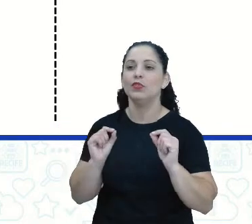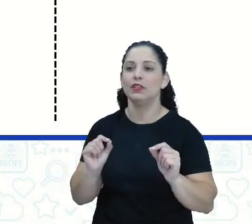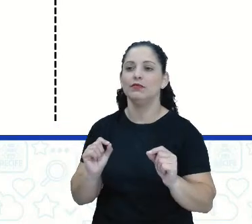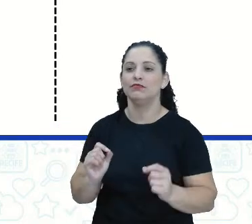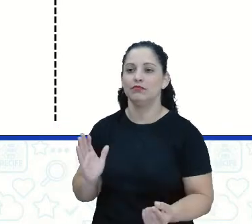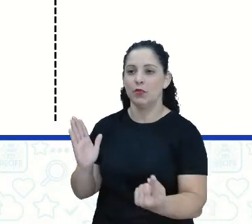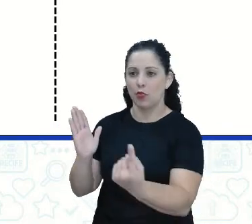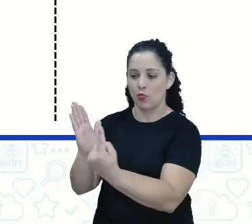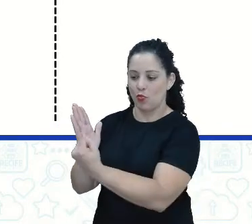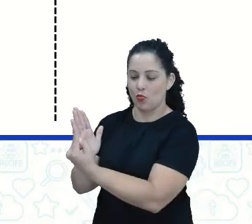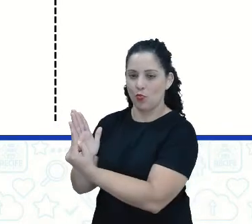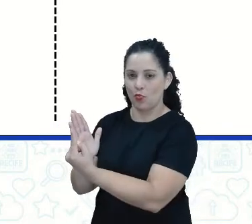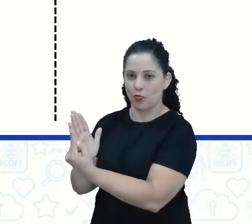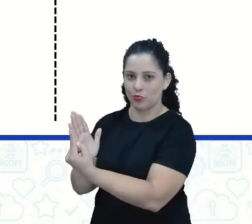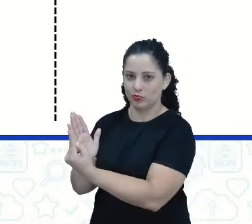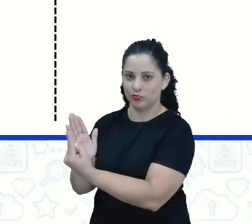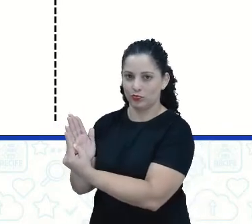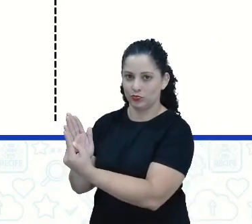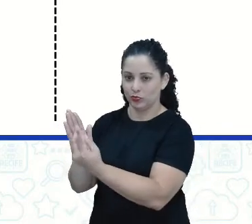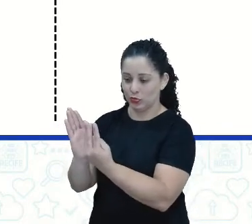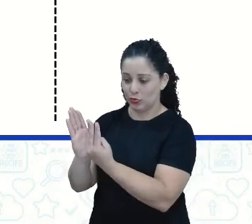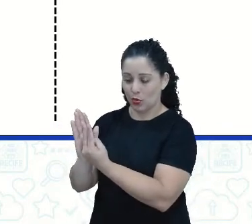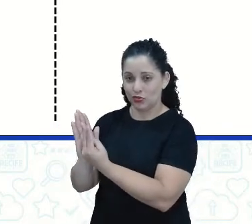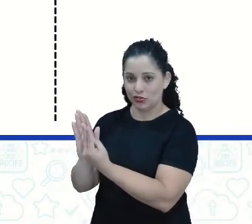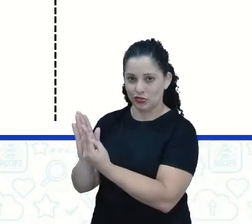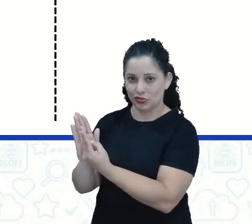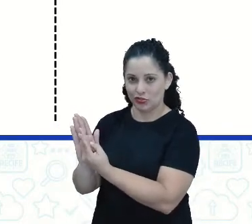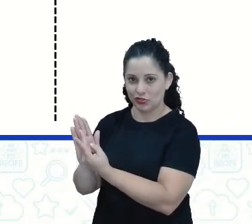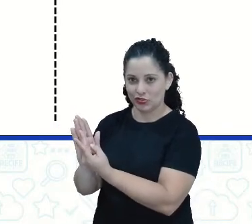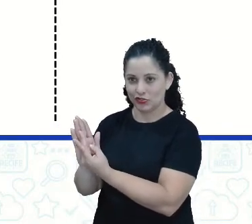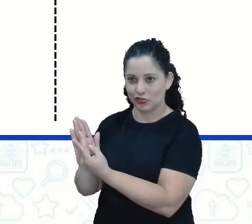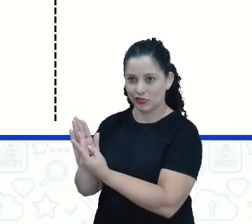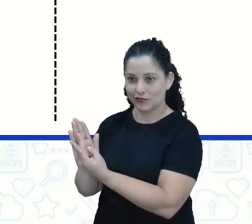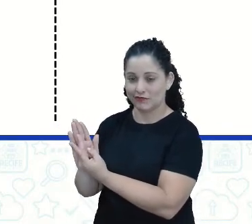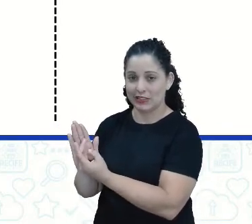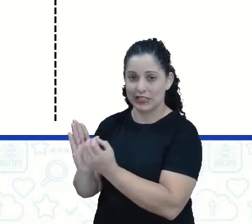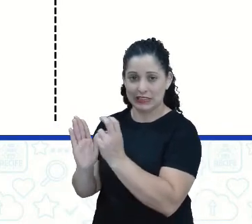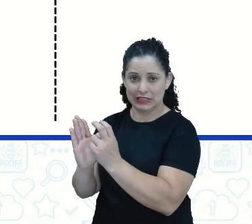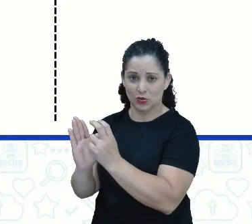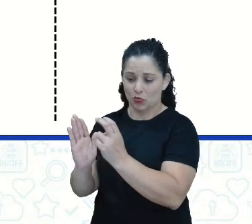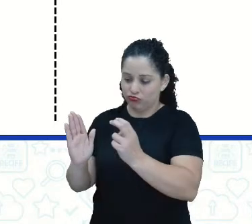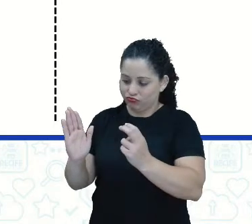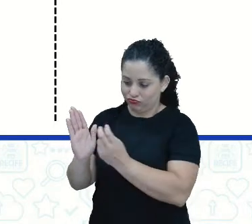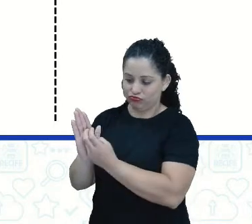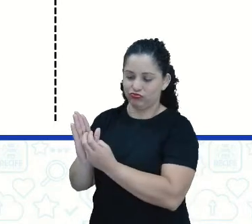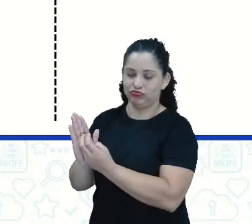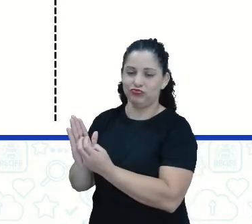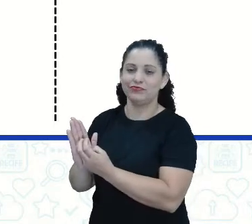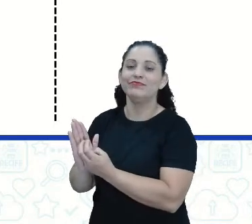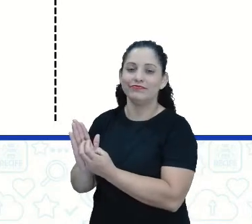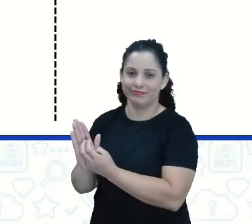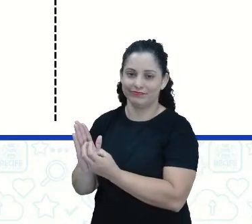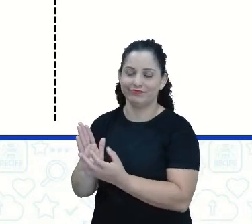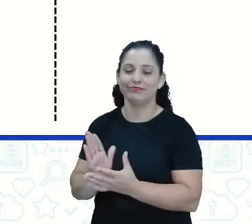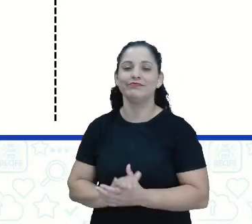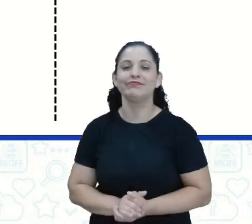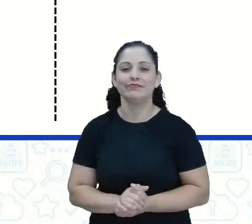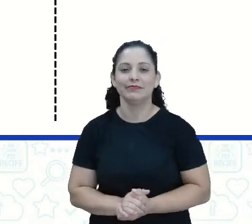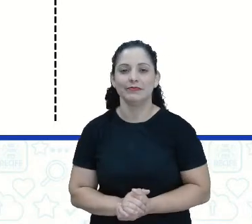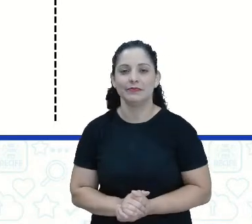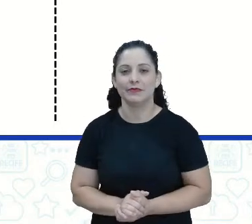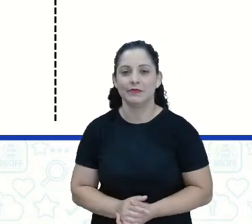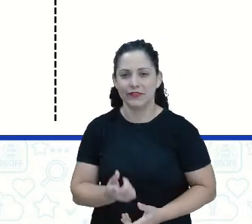dá um. Quatro dividido por dois, dá dois. E cinco não dá para dividir por dois. Repete o número cinco.